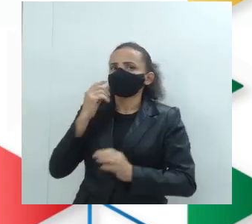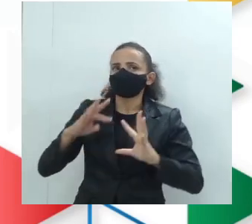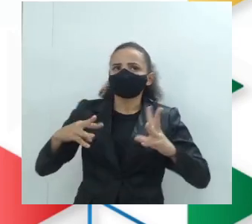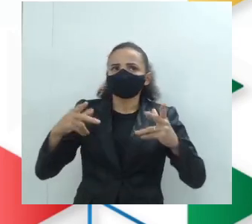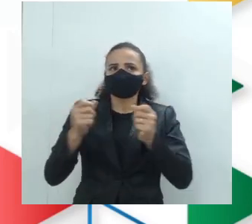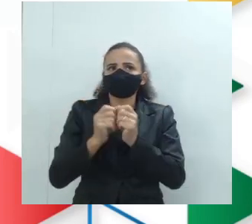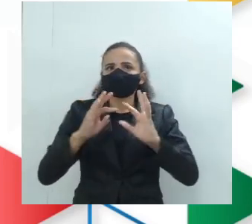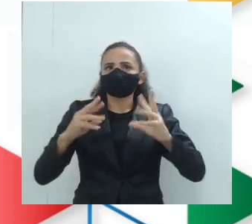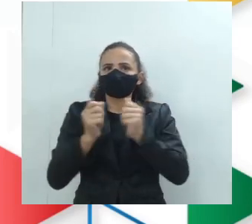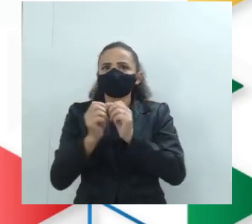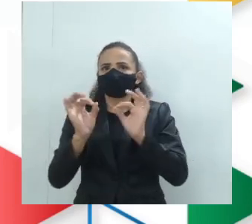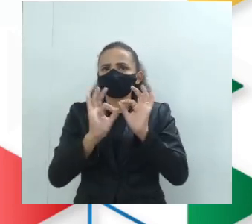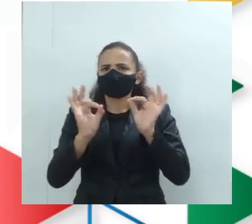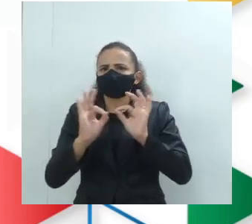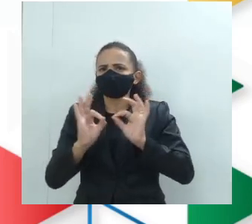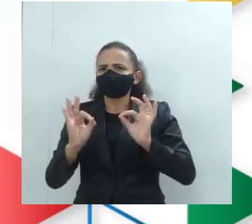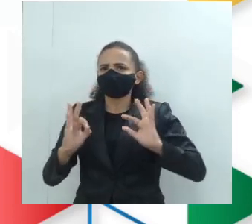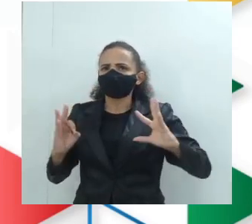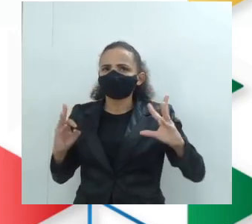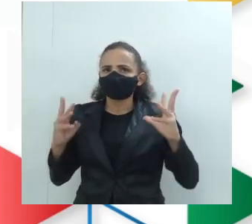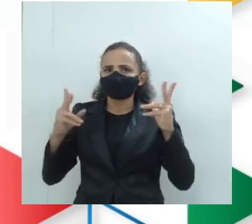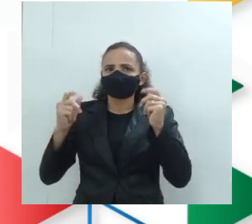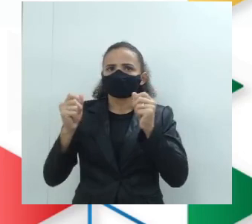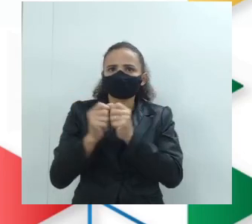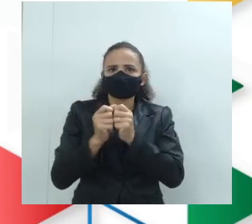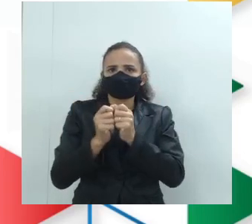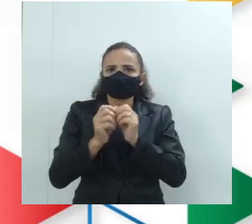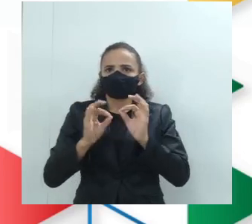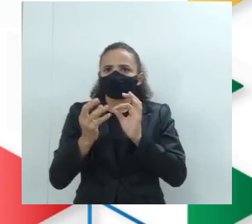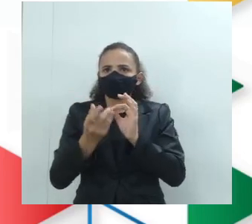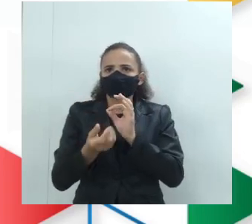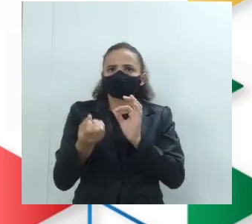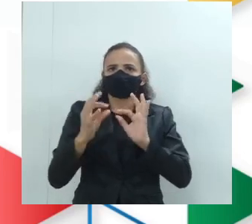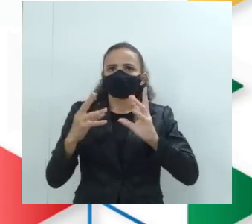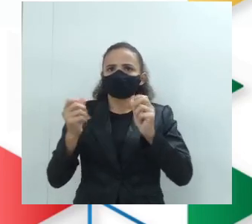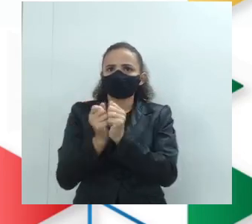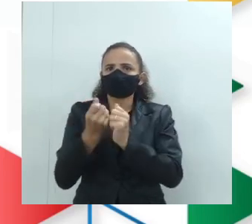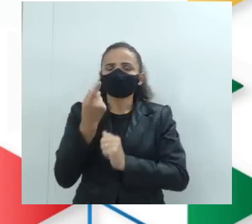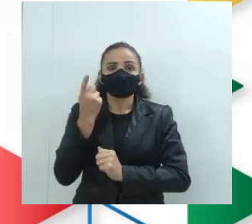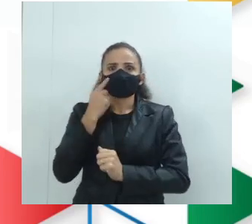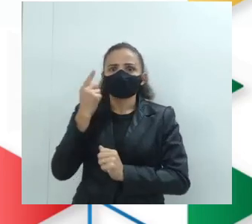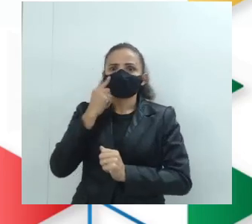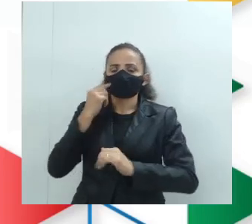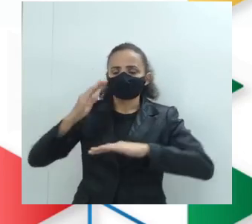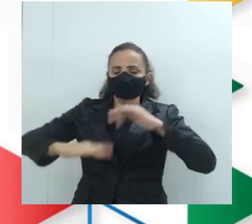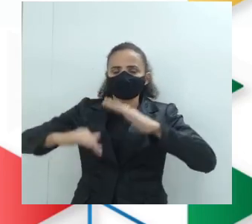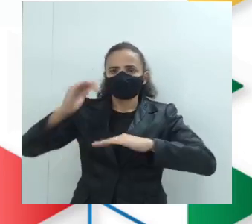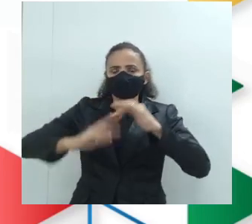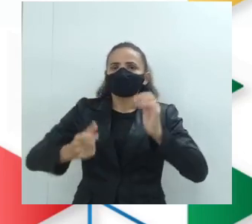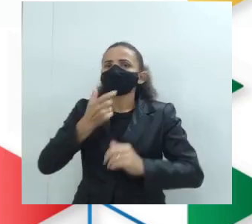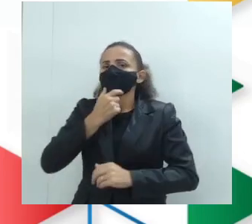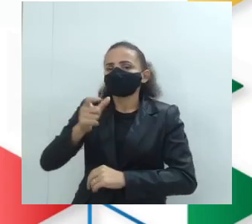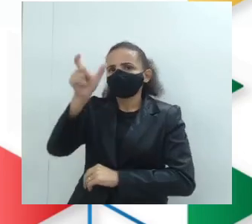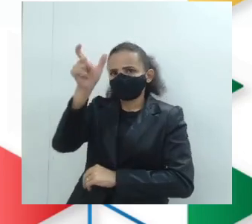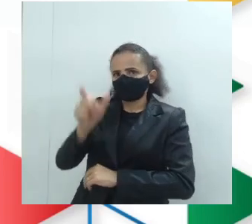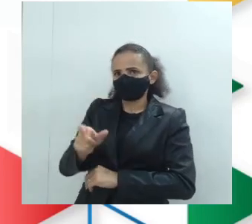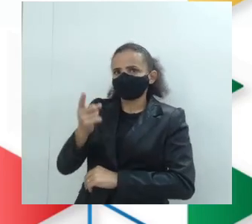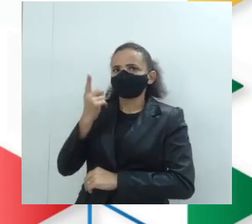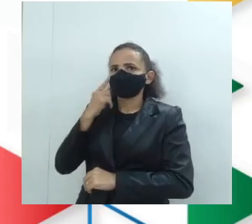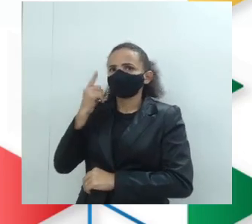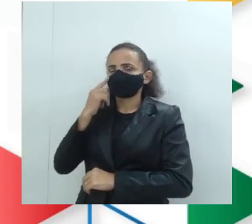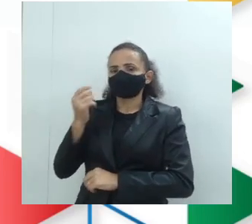arquiteto holandês, tá? Maurits Cornelis, que tem o nome de Céu e Água, é